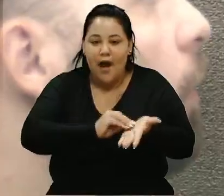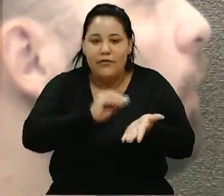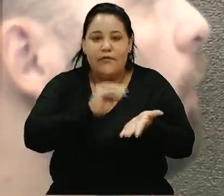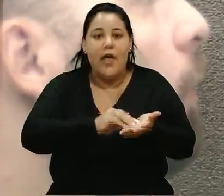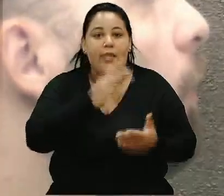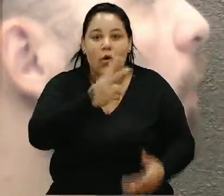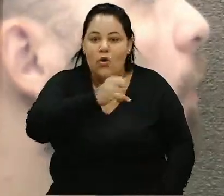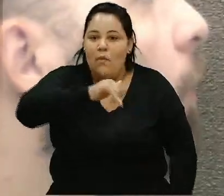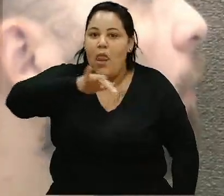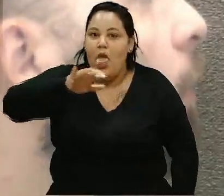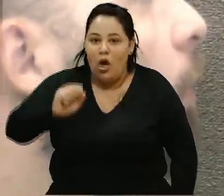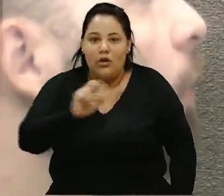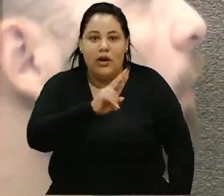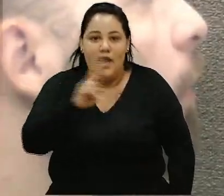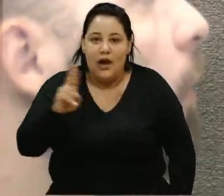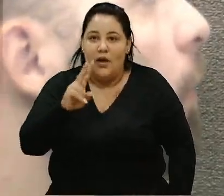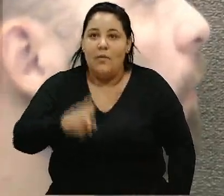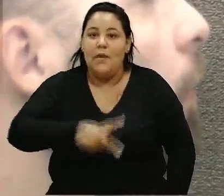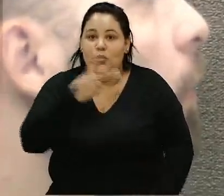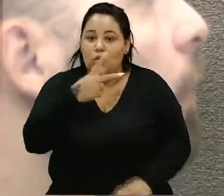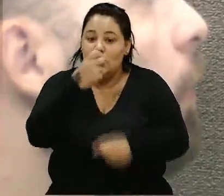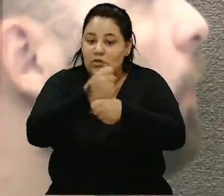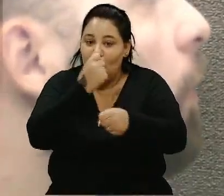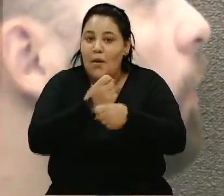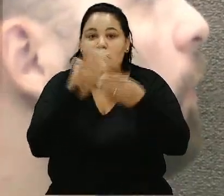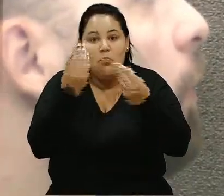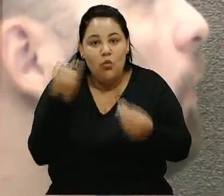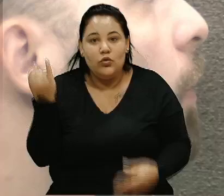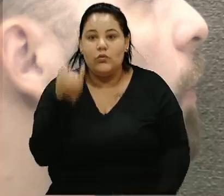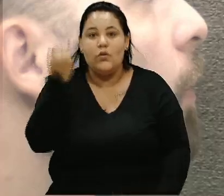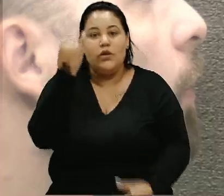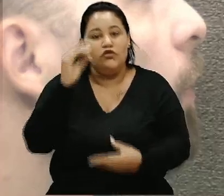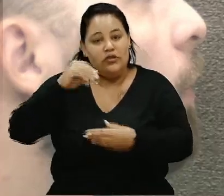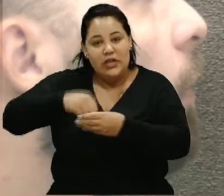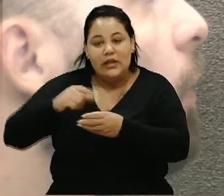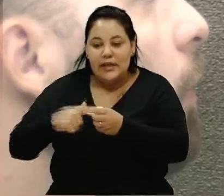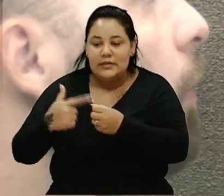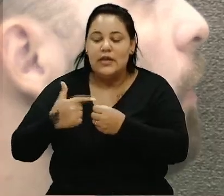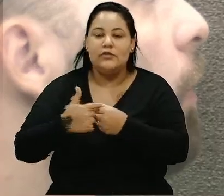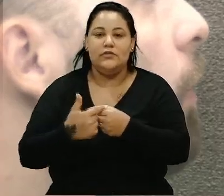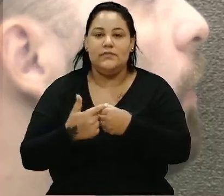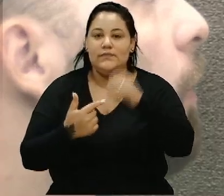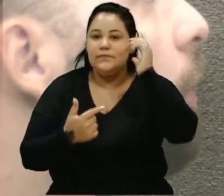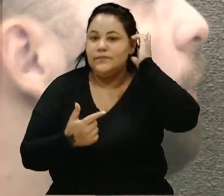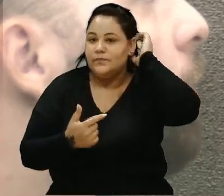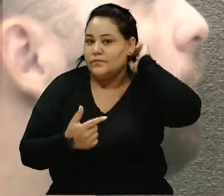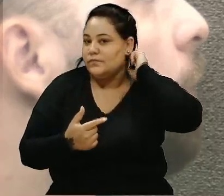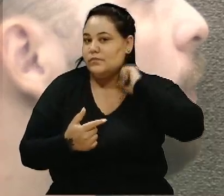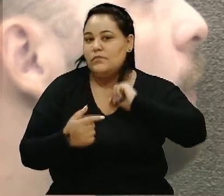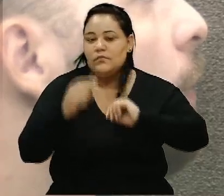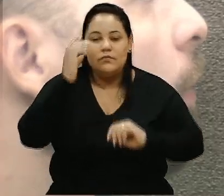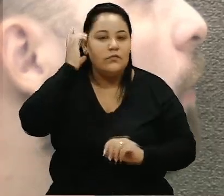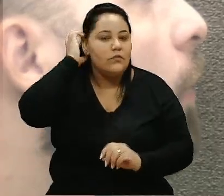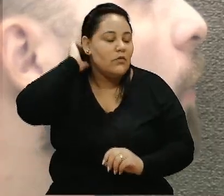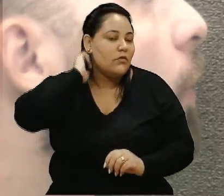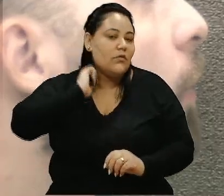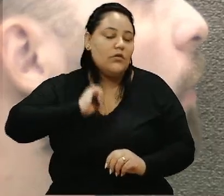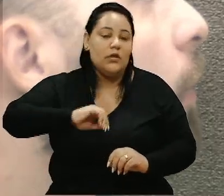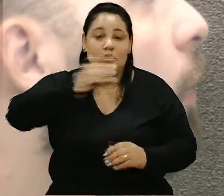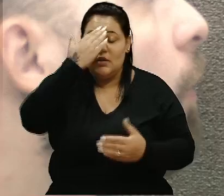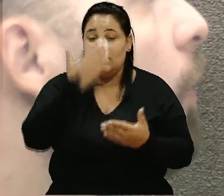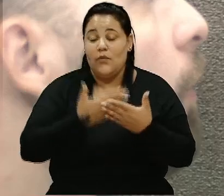reais para 2 obras muito importantes na nossa cidade. Então, eu acho que vai ter